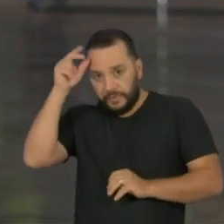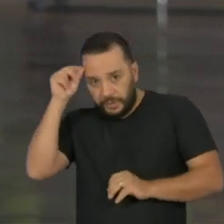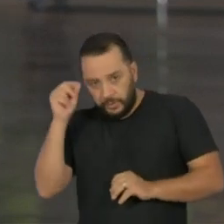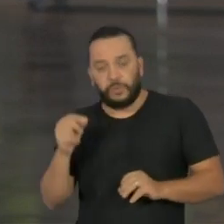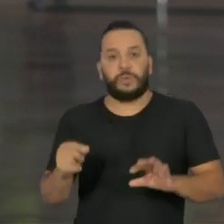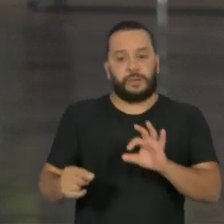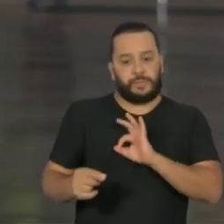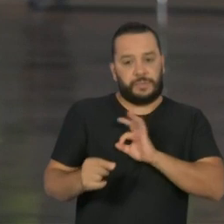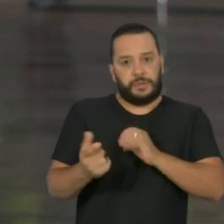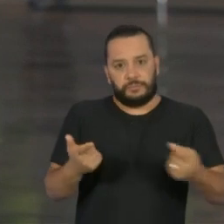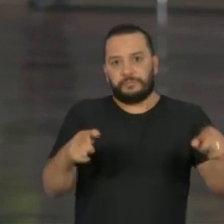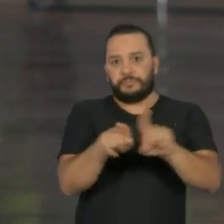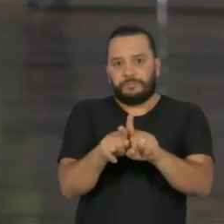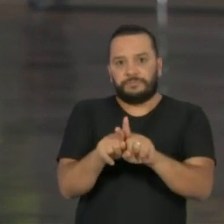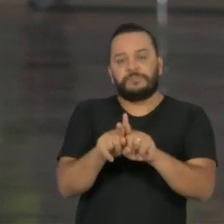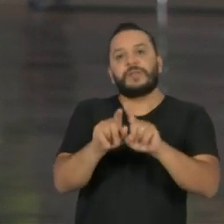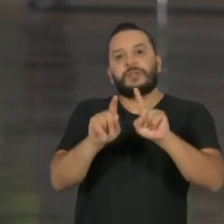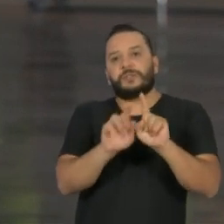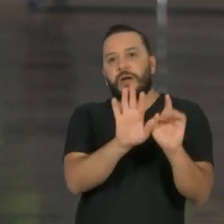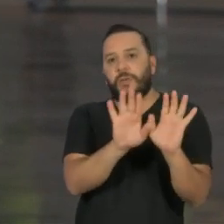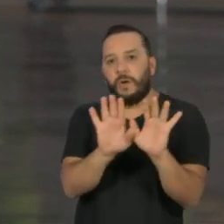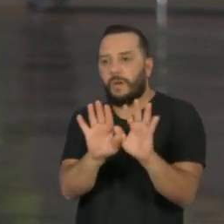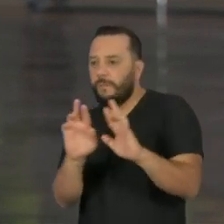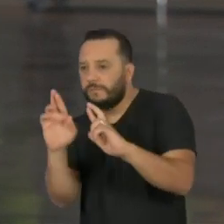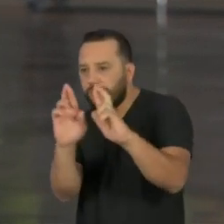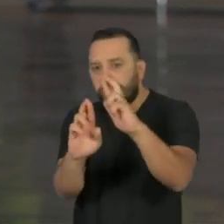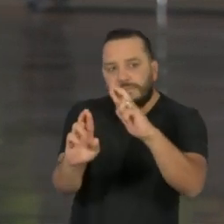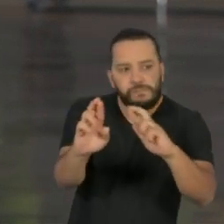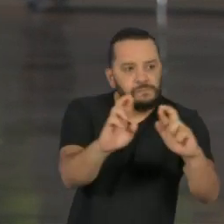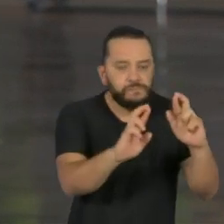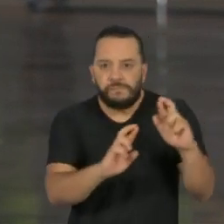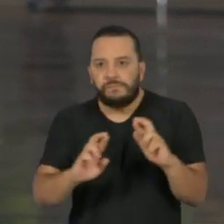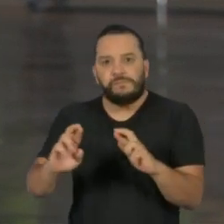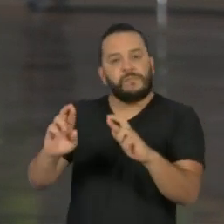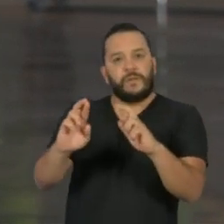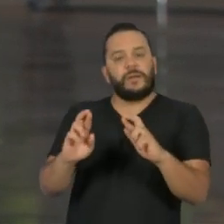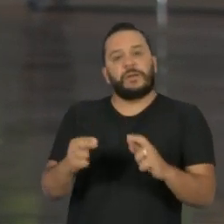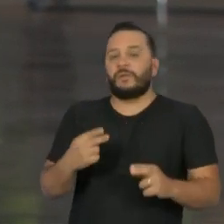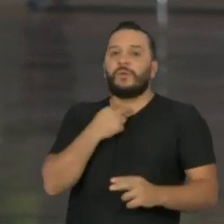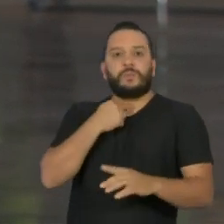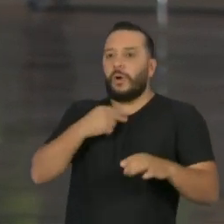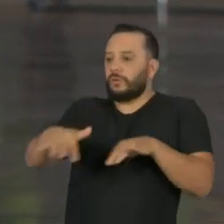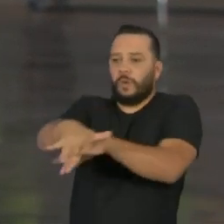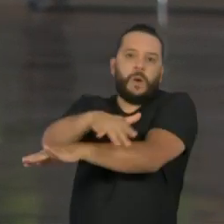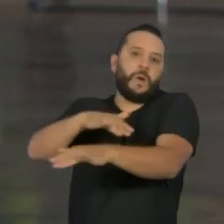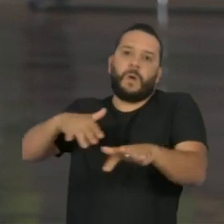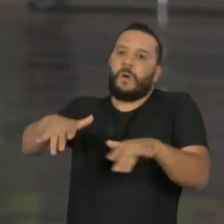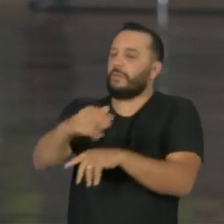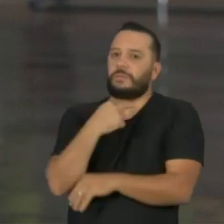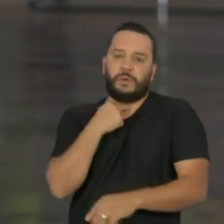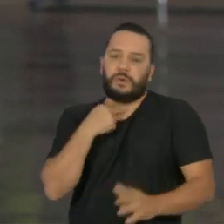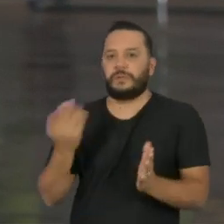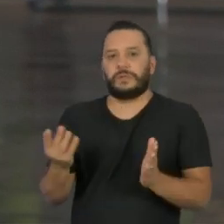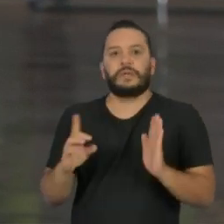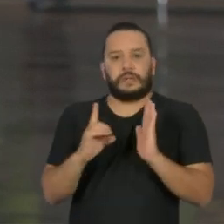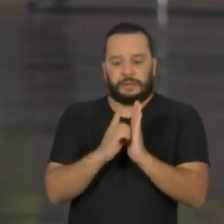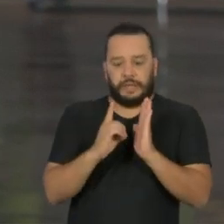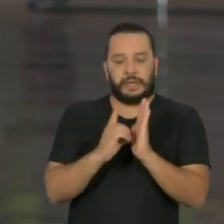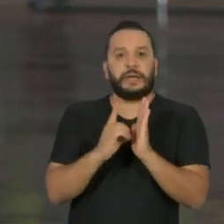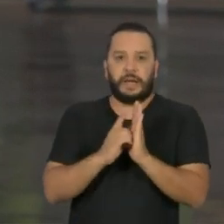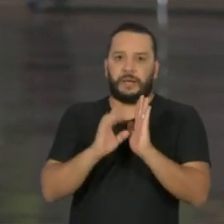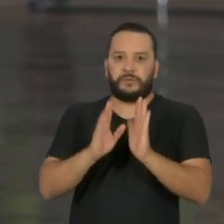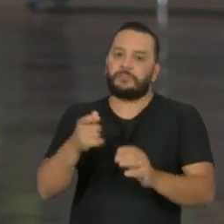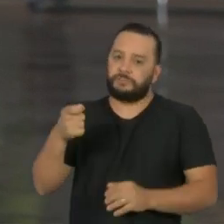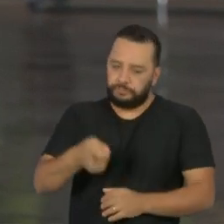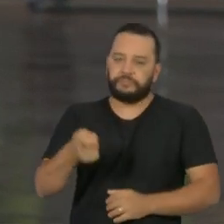tem colaborado aqui com o município em ações, e desde que o decreto foi editado, a polícia já ligou e se colocou à